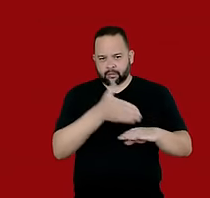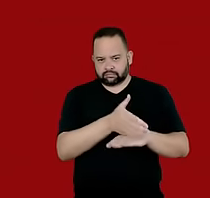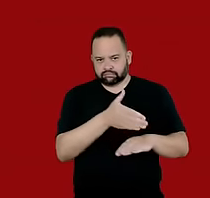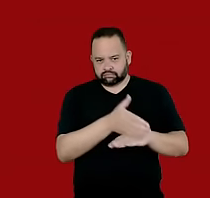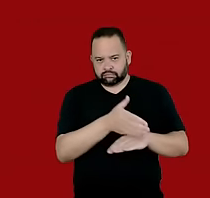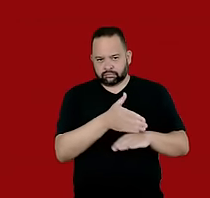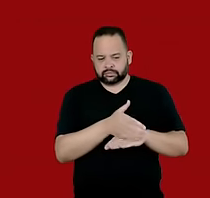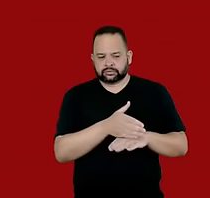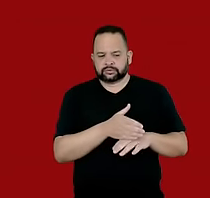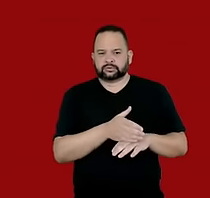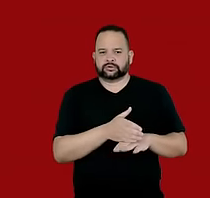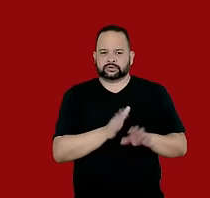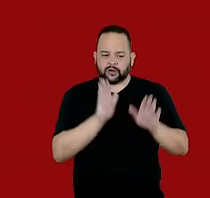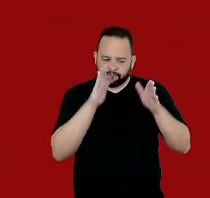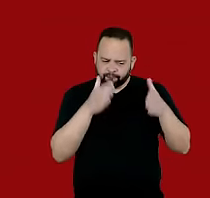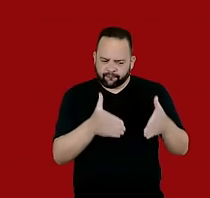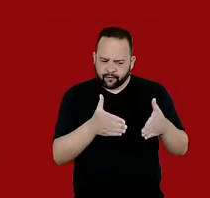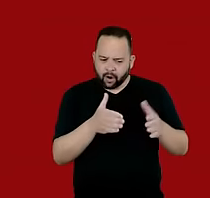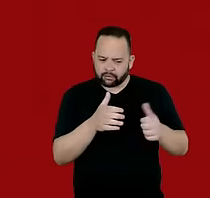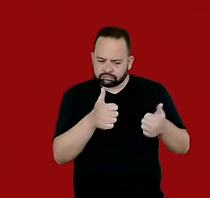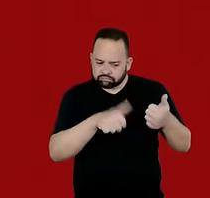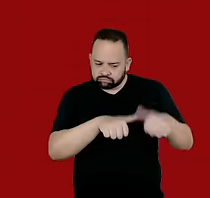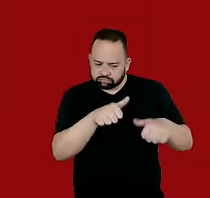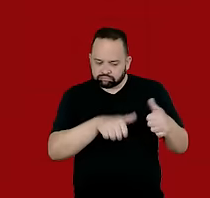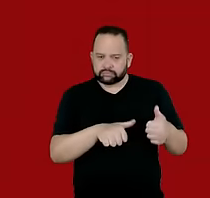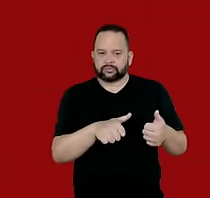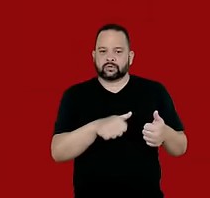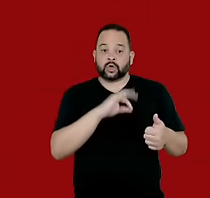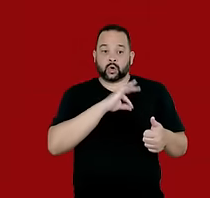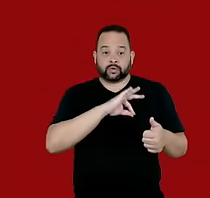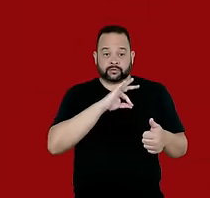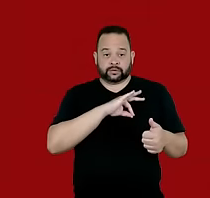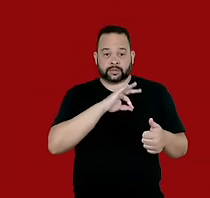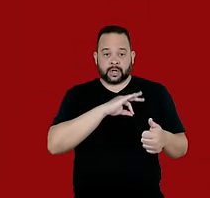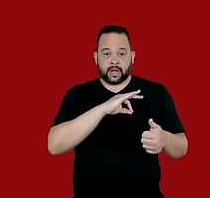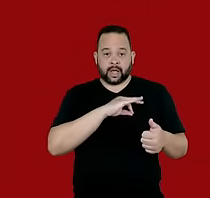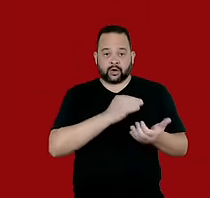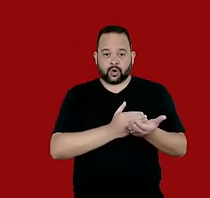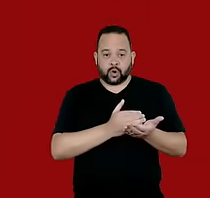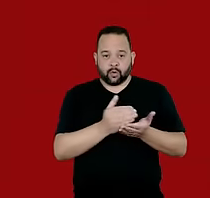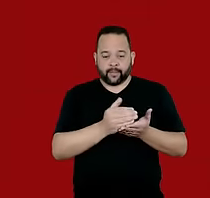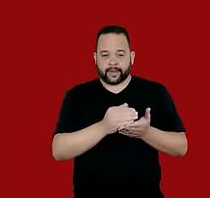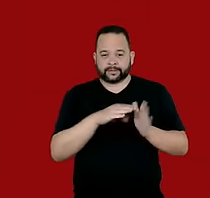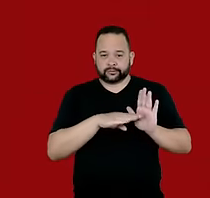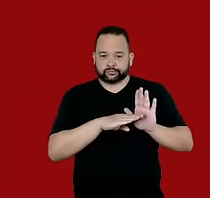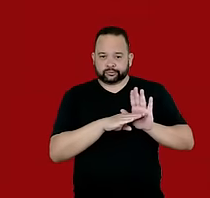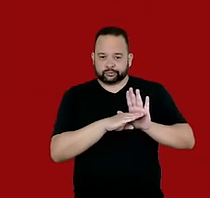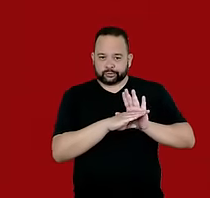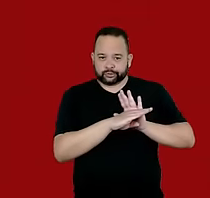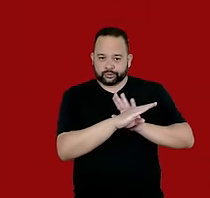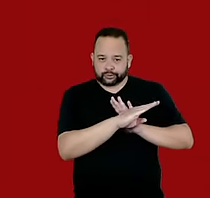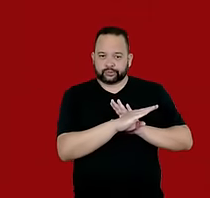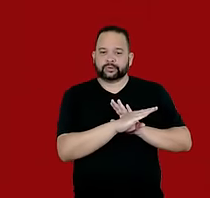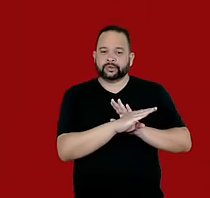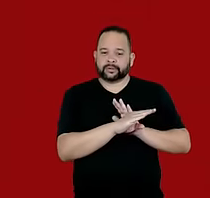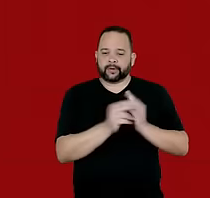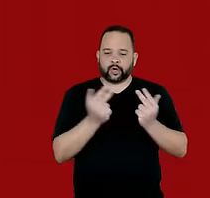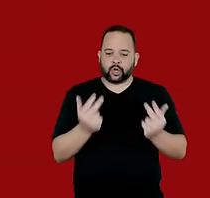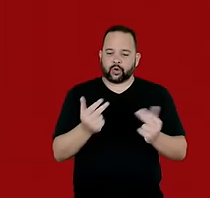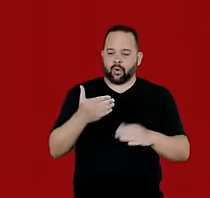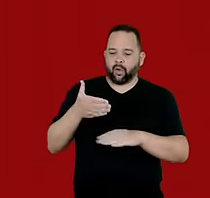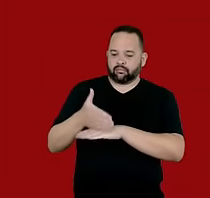uma tese de que quando o salário real começa a subir acima de um nível a participação aumenta porque é gente que toma uma